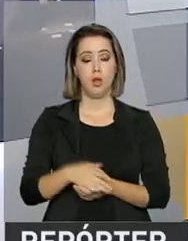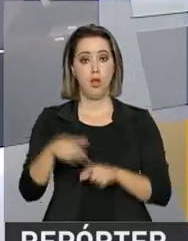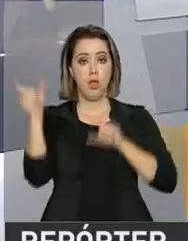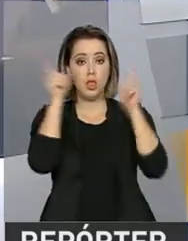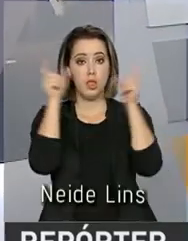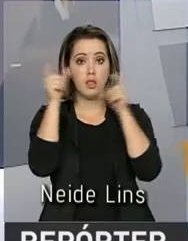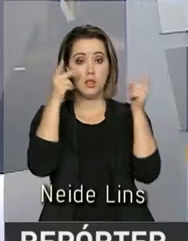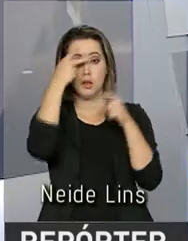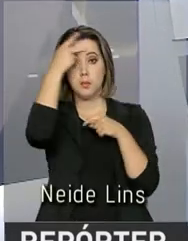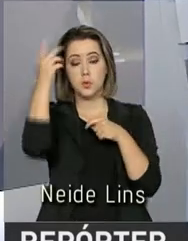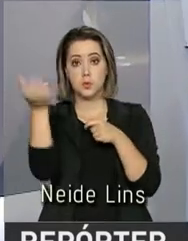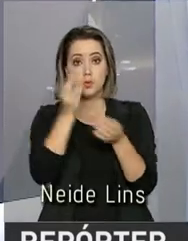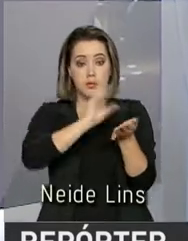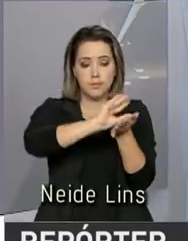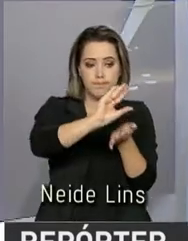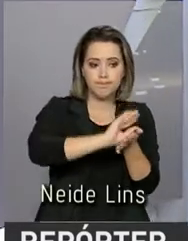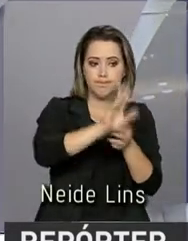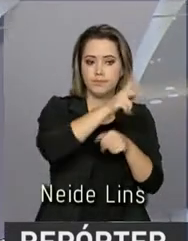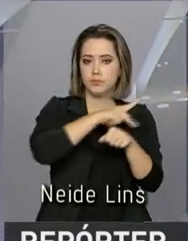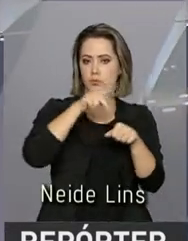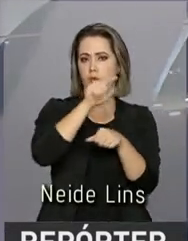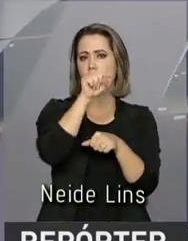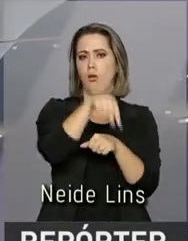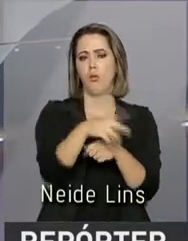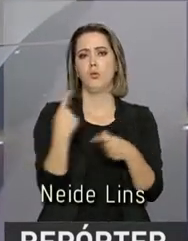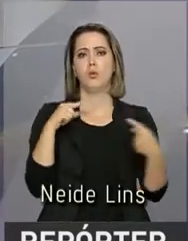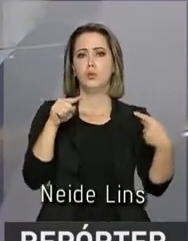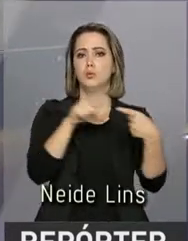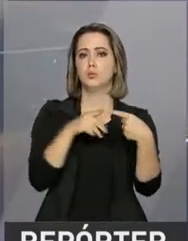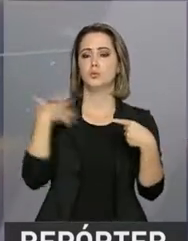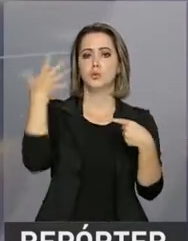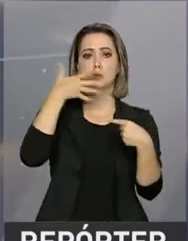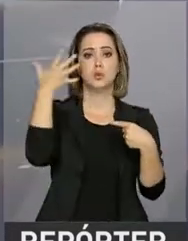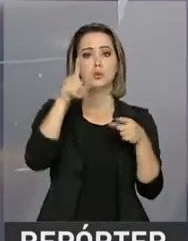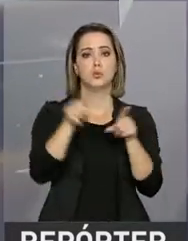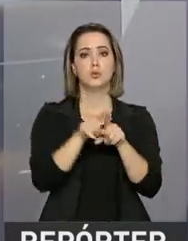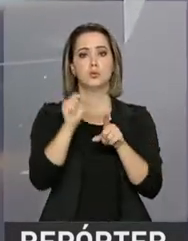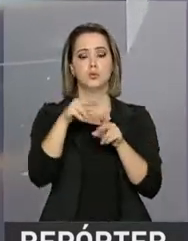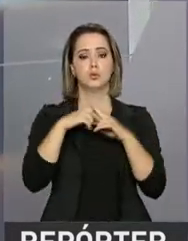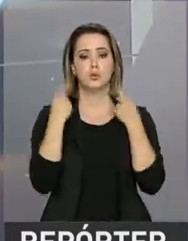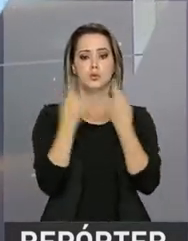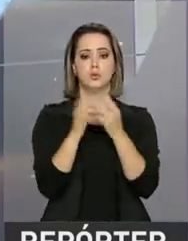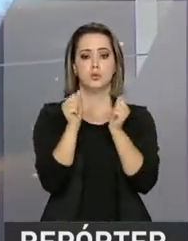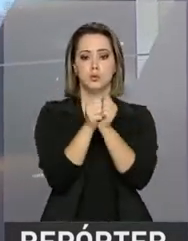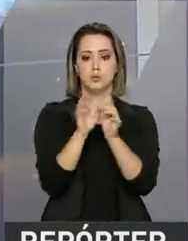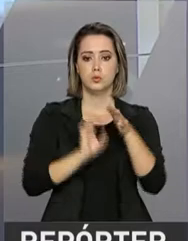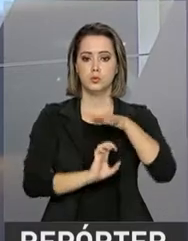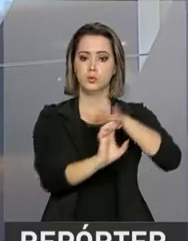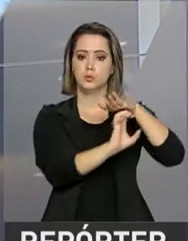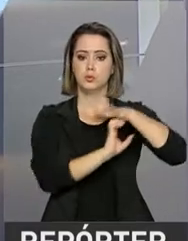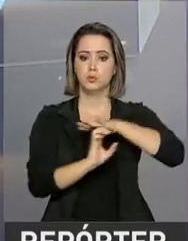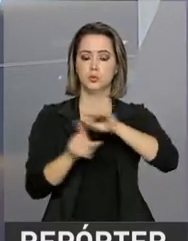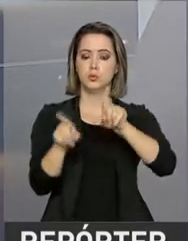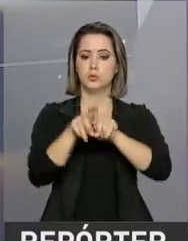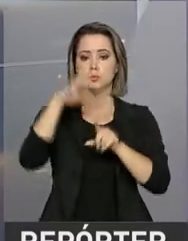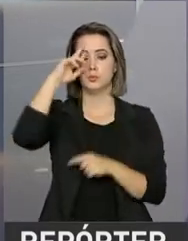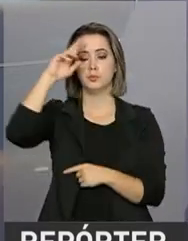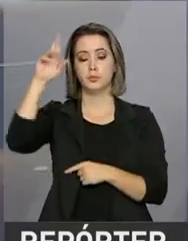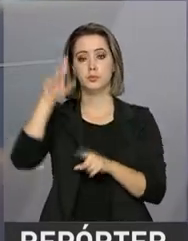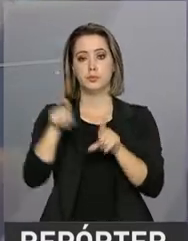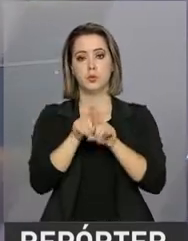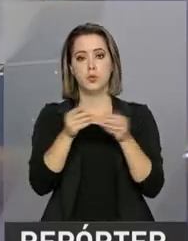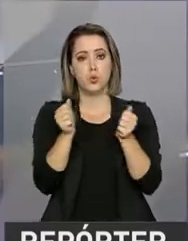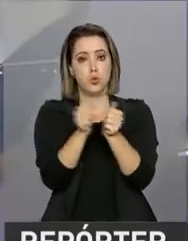mais investimentos para o país esse foi o objetivo de uma conferência que reuniu empresários e autoridades e contou com a presença